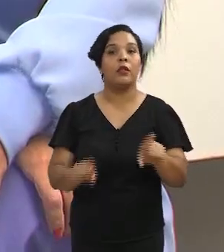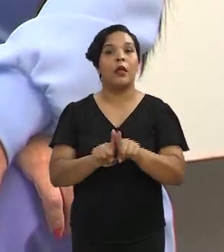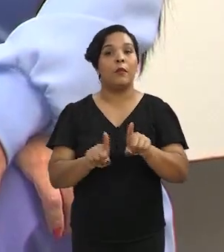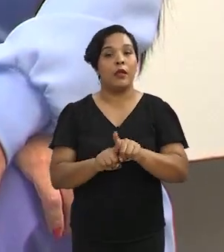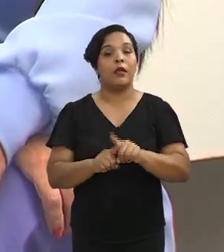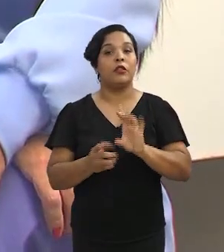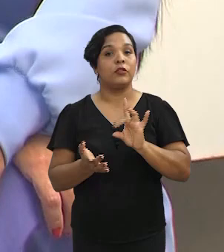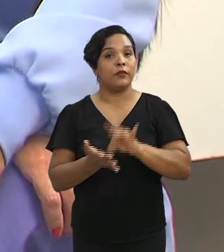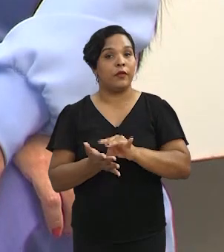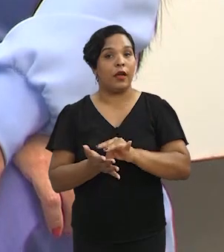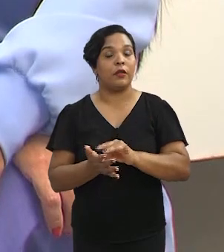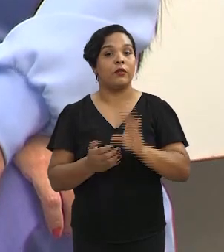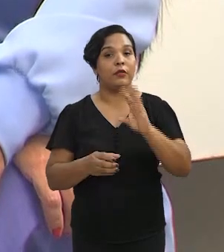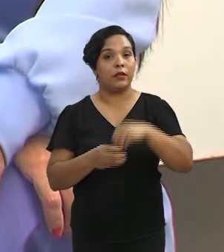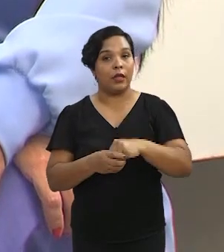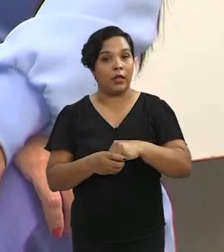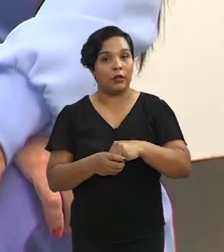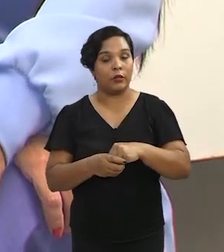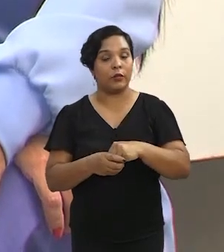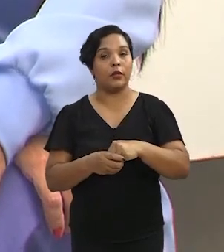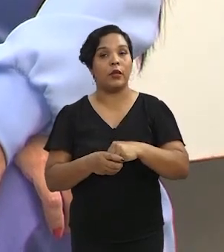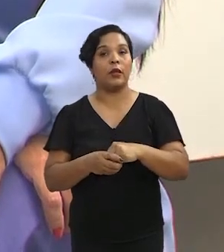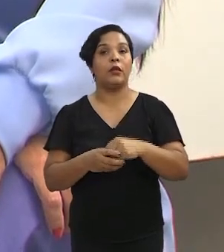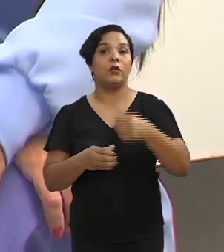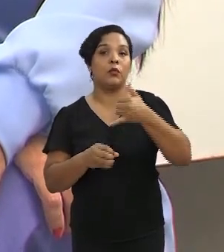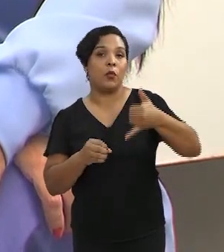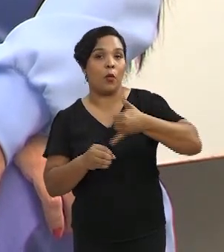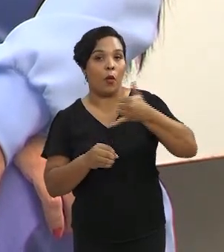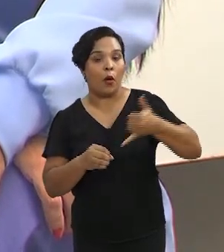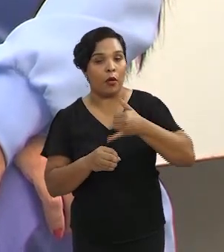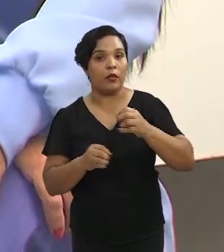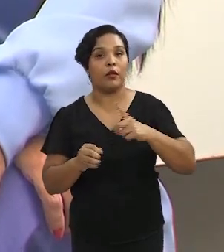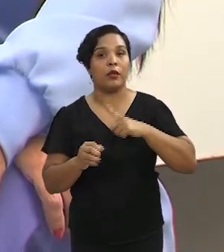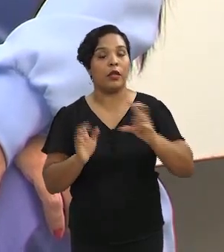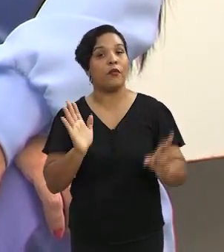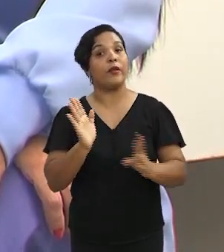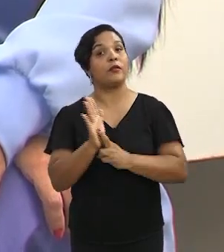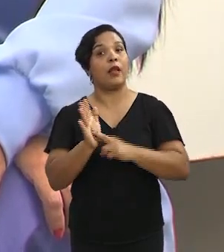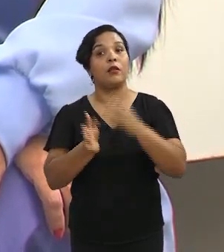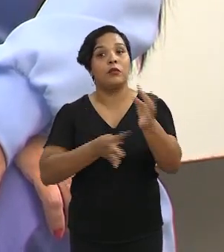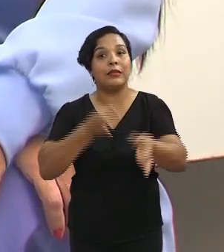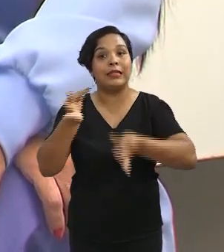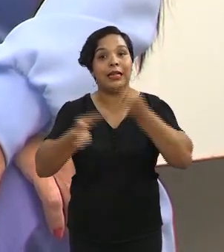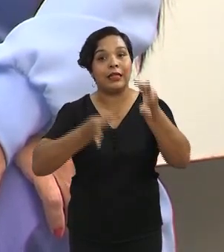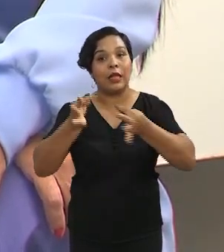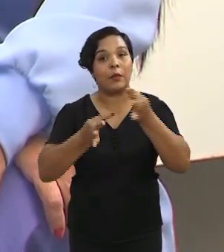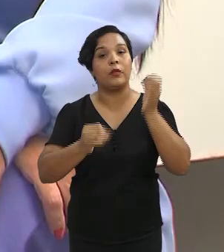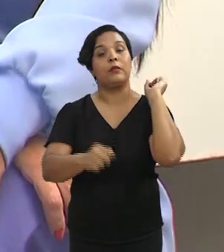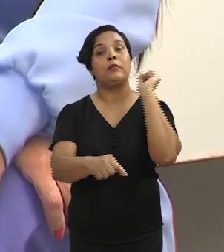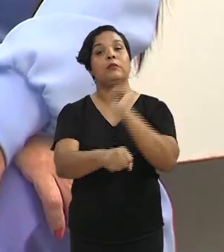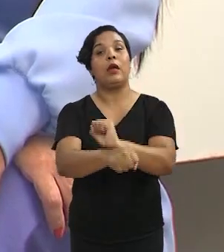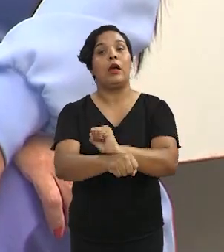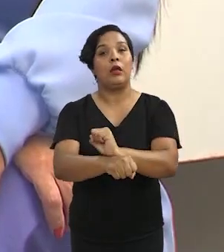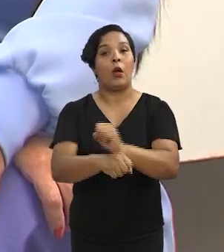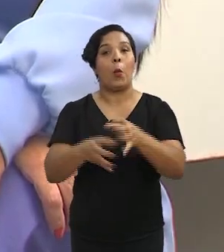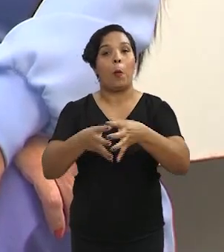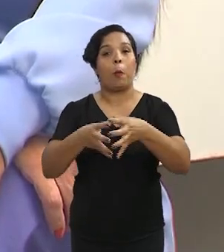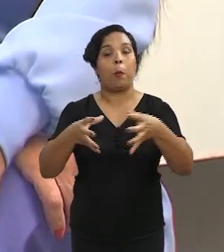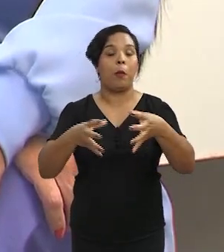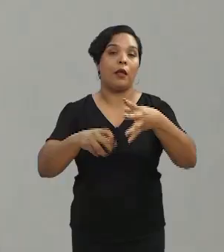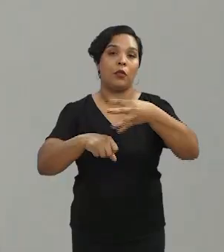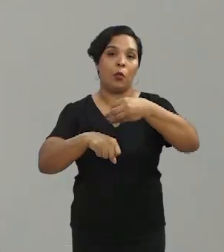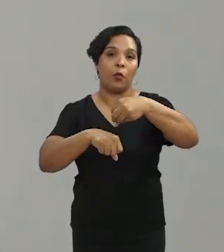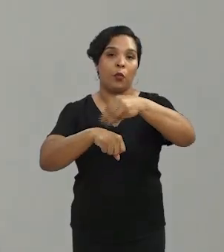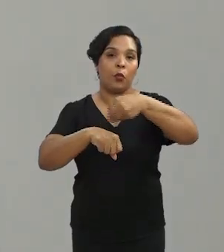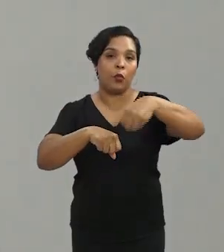fato, foi o composto inserido dentro desse óleo que teve como resultado aí um tratamento e a inibição desse crescimento fúngico